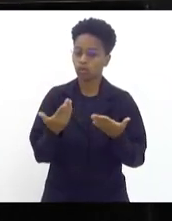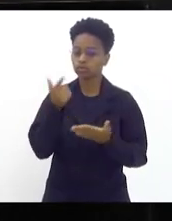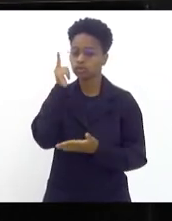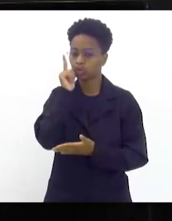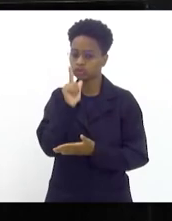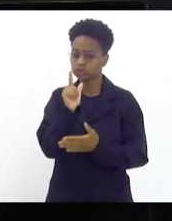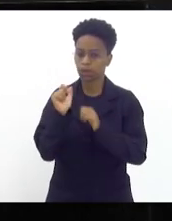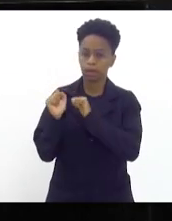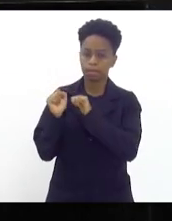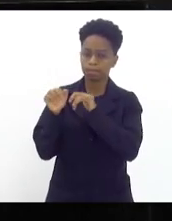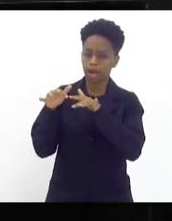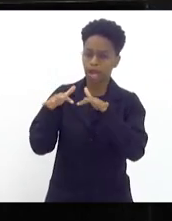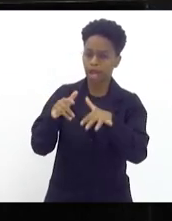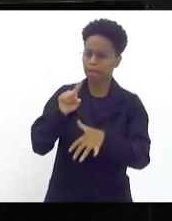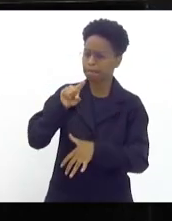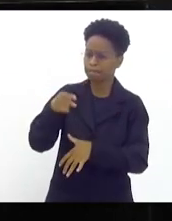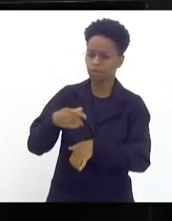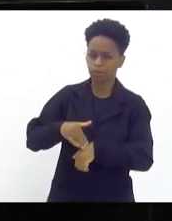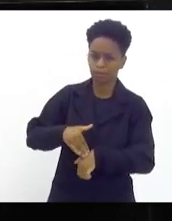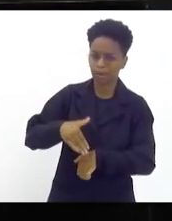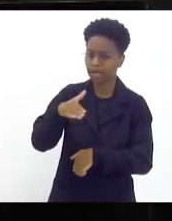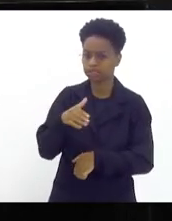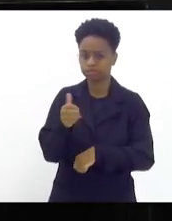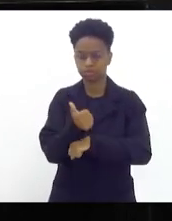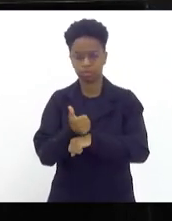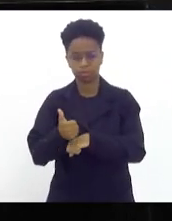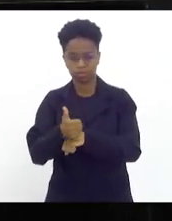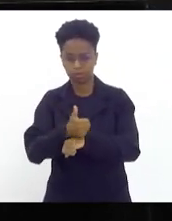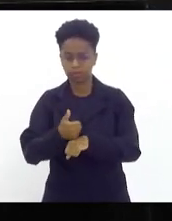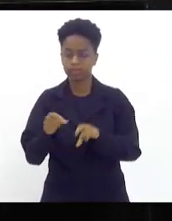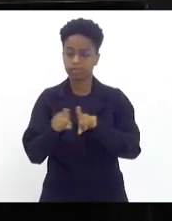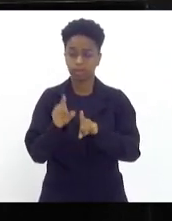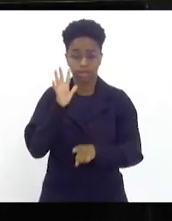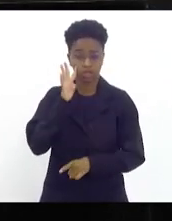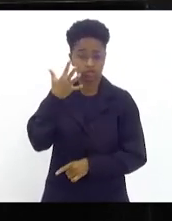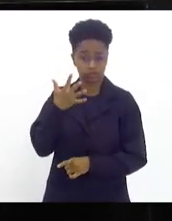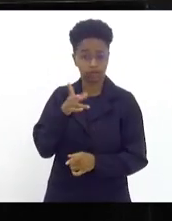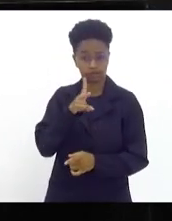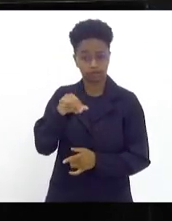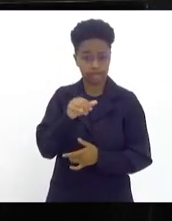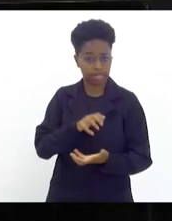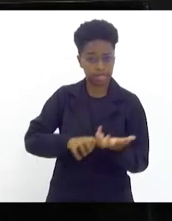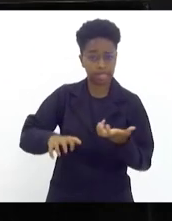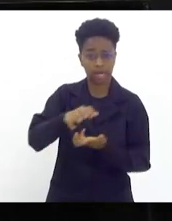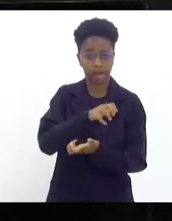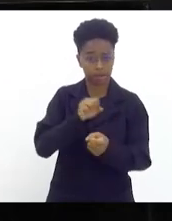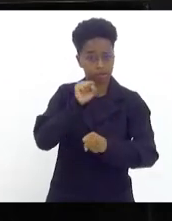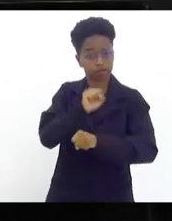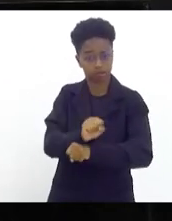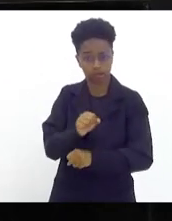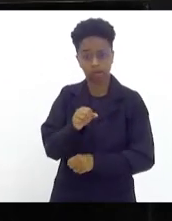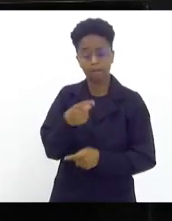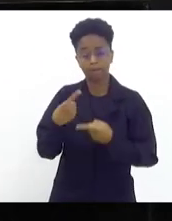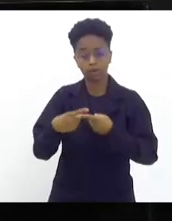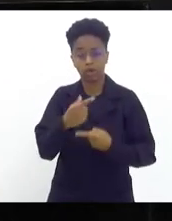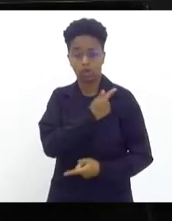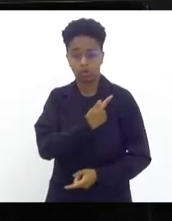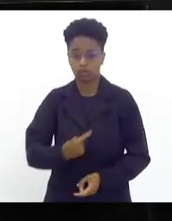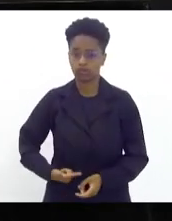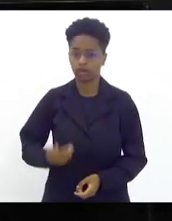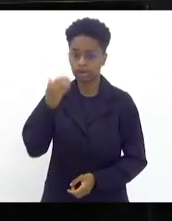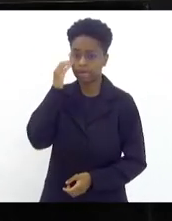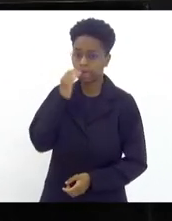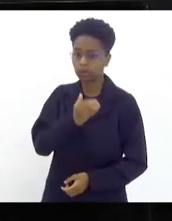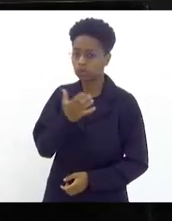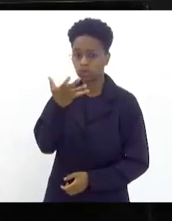mais de mil profissionais em plenária e definiu pela greve definiu pela greve porque o governador Cláudio Castro